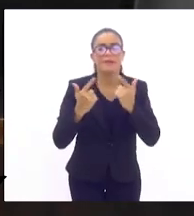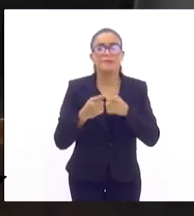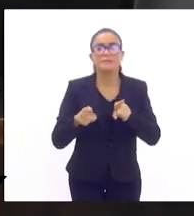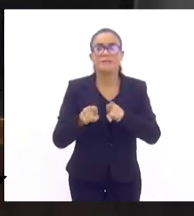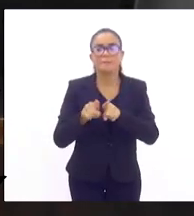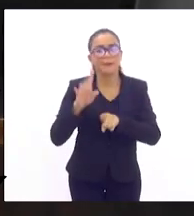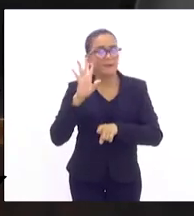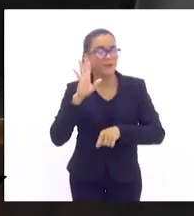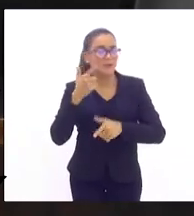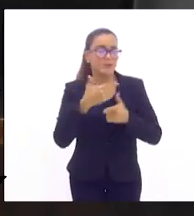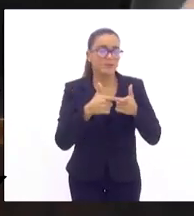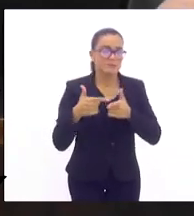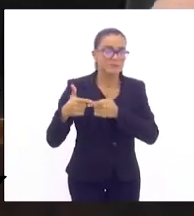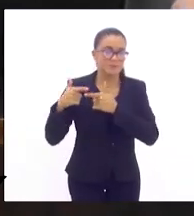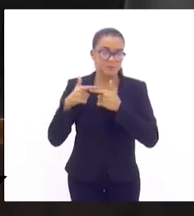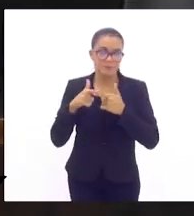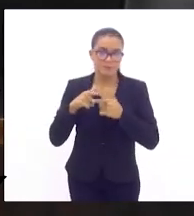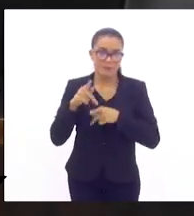da população.